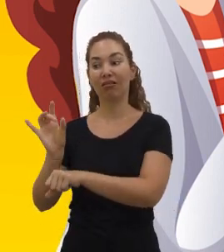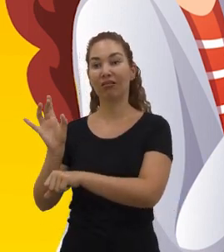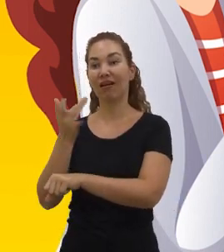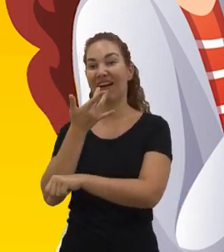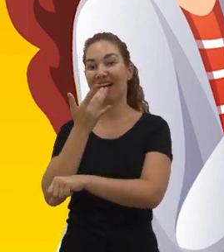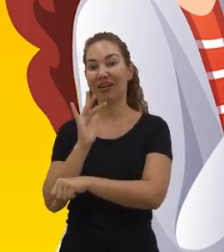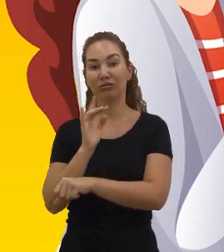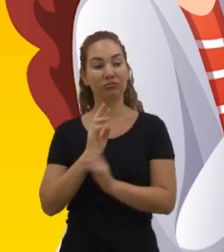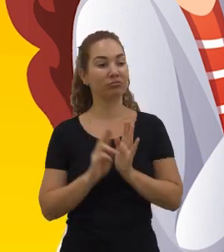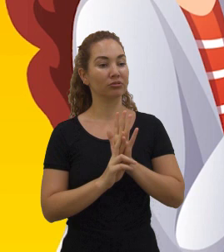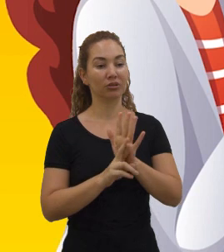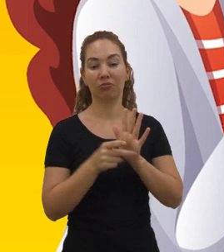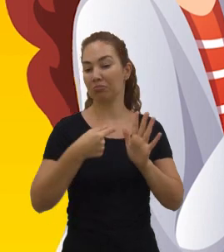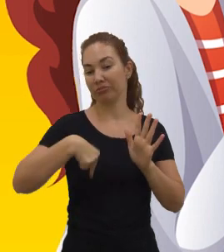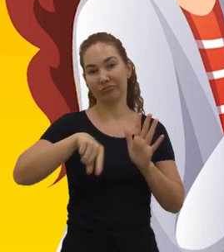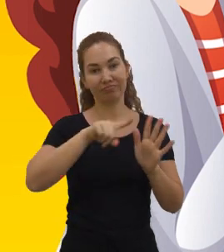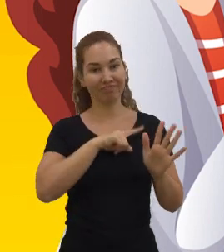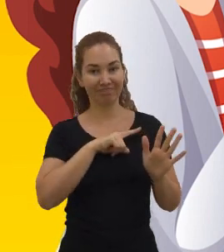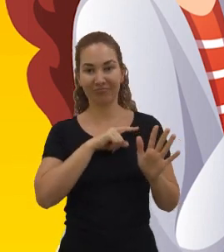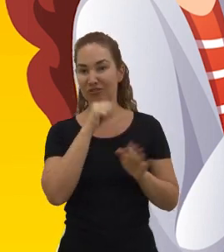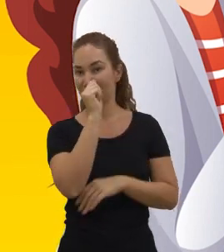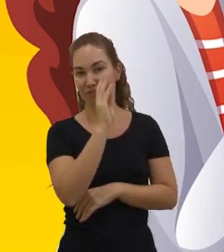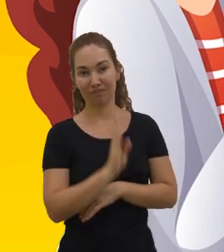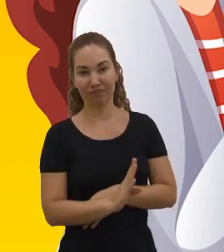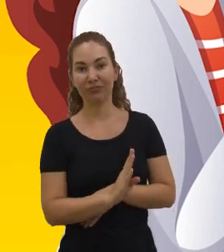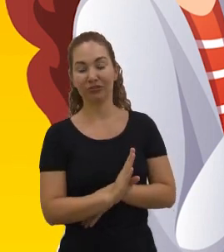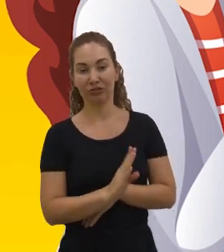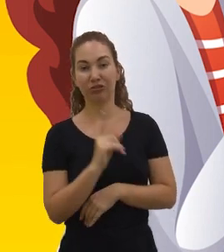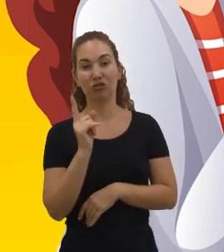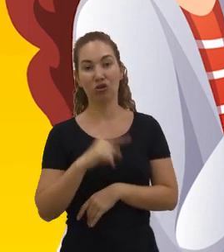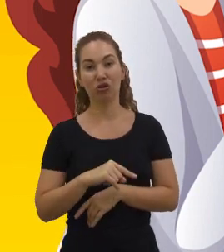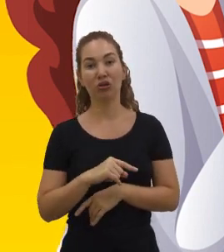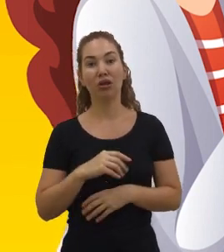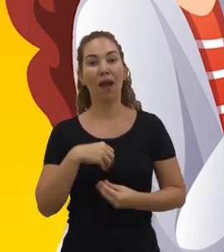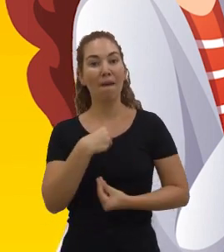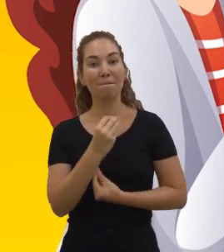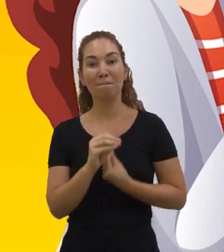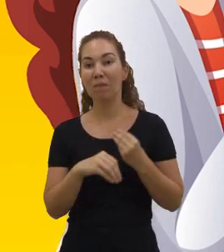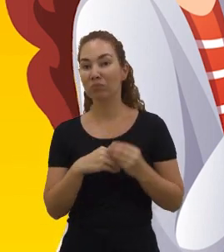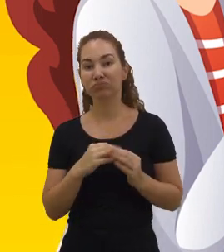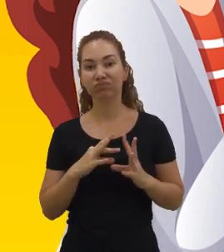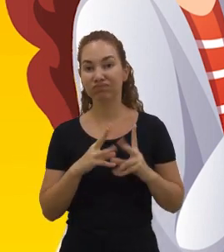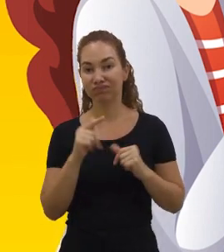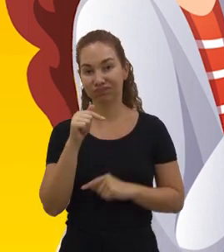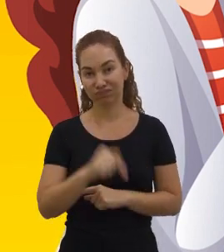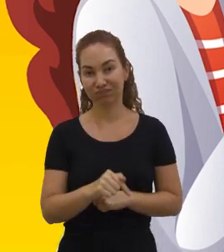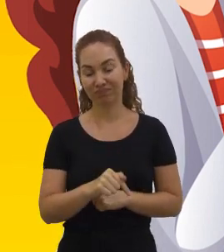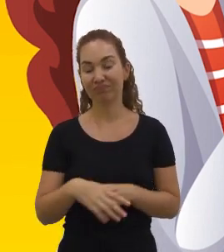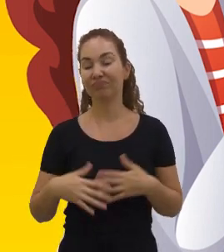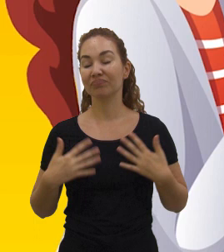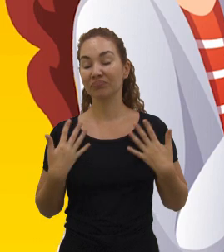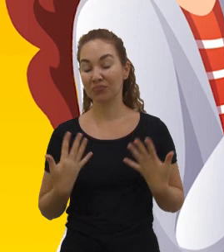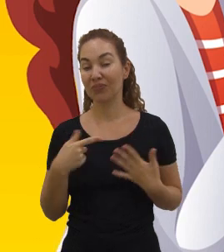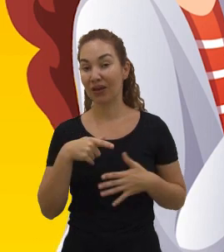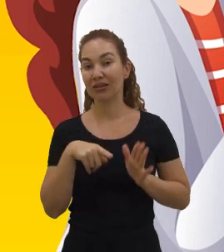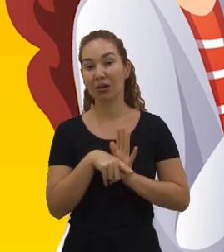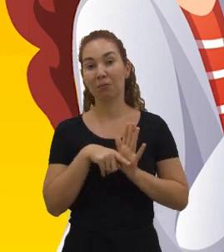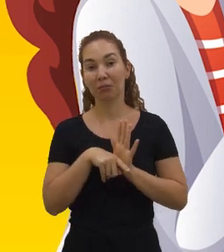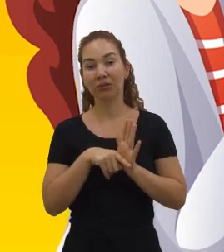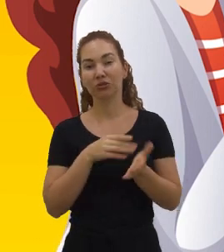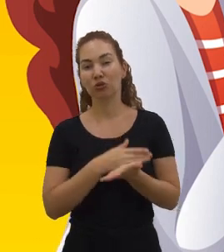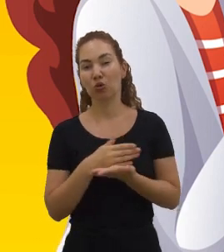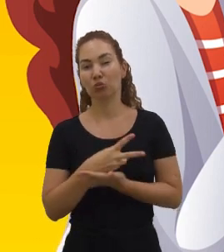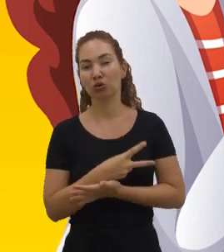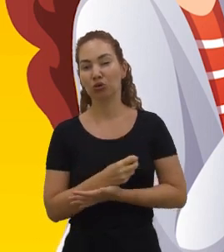não representam a nossa, né? Que é uma população miscigenada. Então, esse estudo ele começou, eu não lembro se foi final